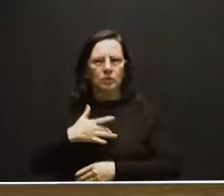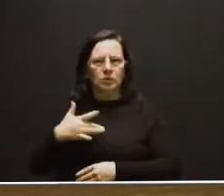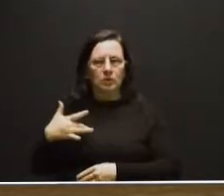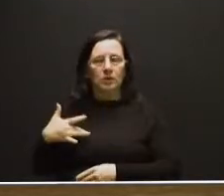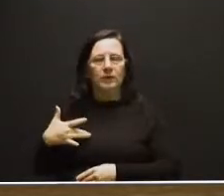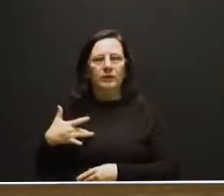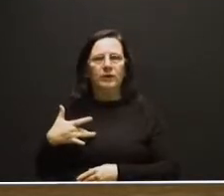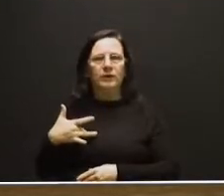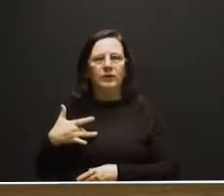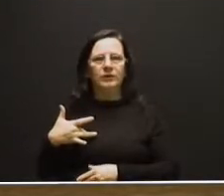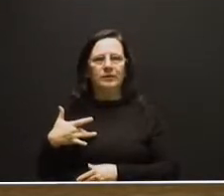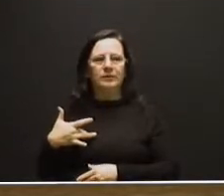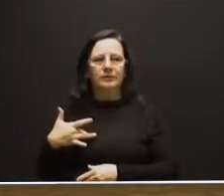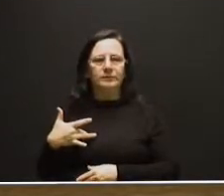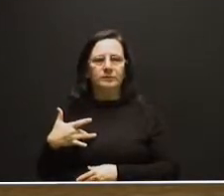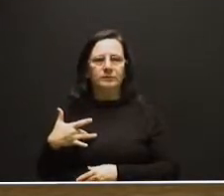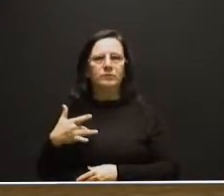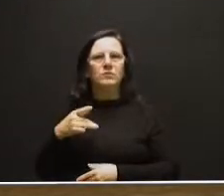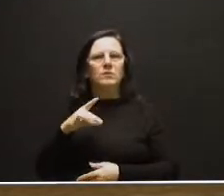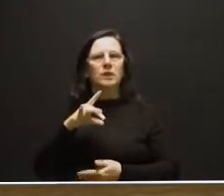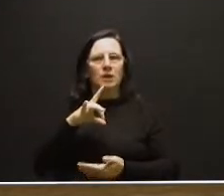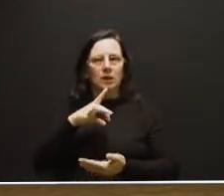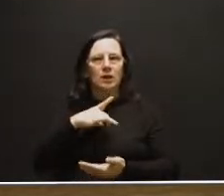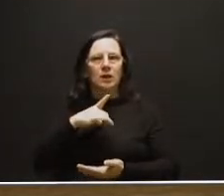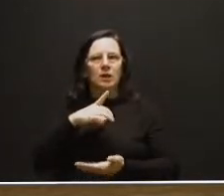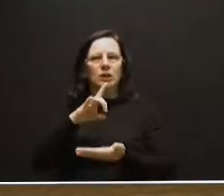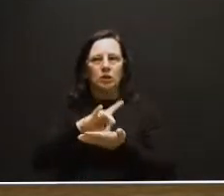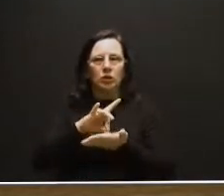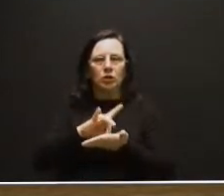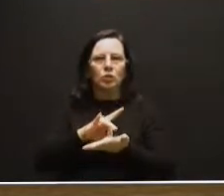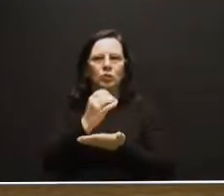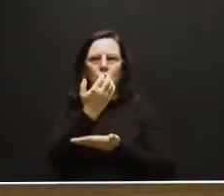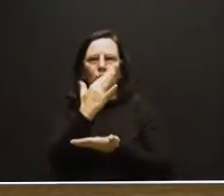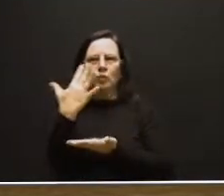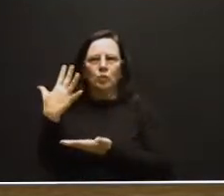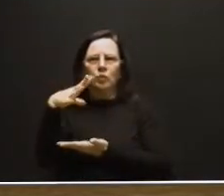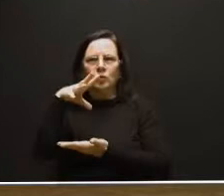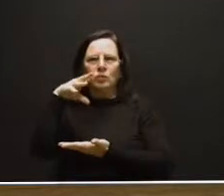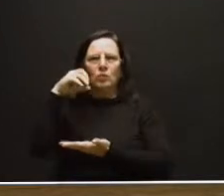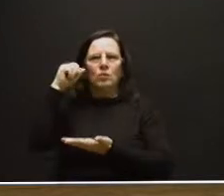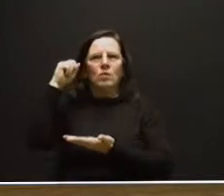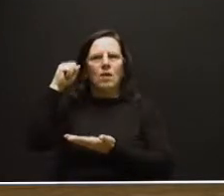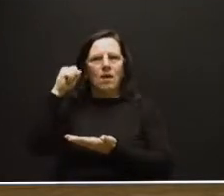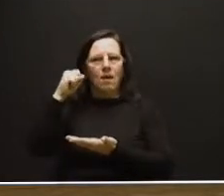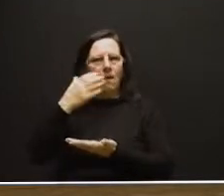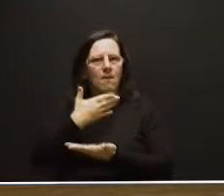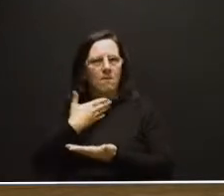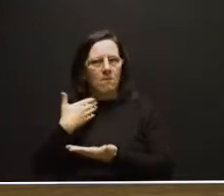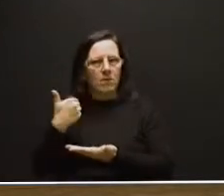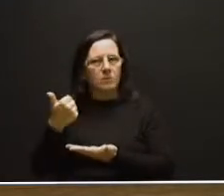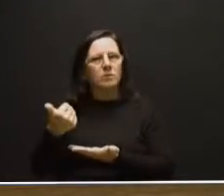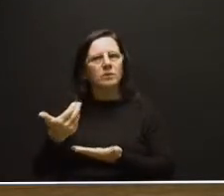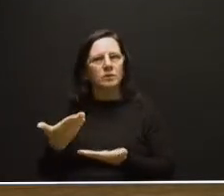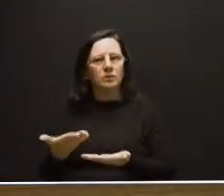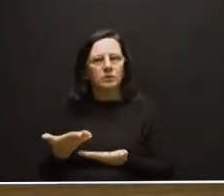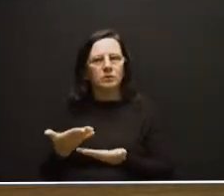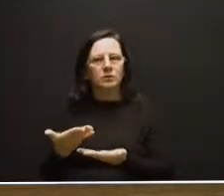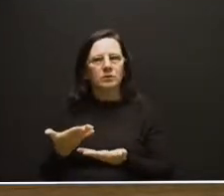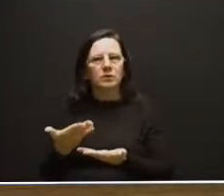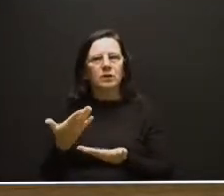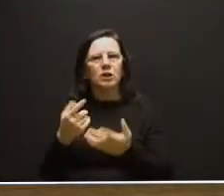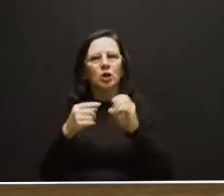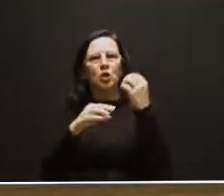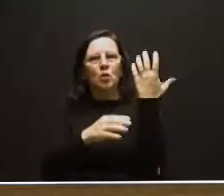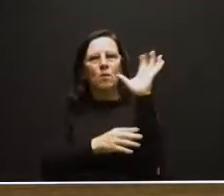munícipes é porque teremos um ar melhor como a que foi lido os benefícios de uma árvore que um árvore representa